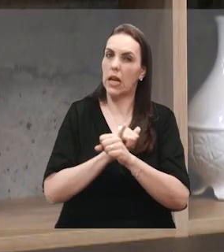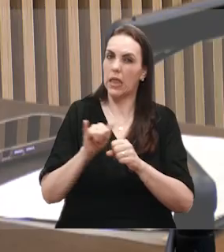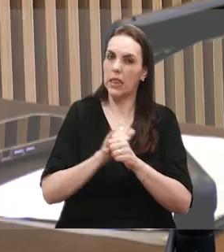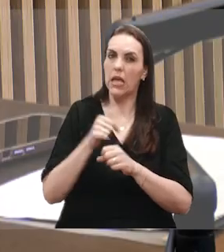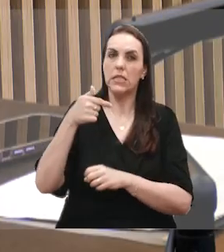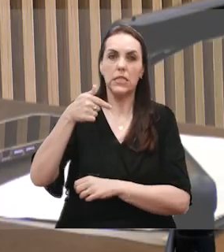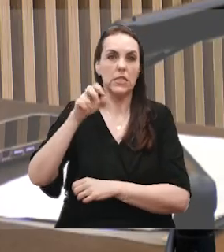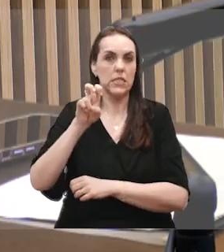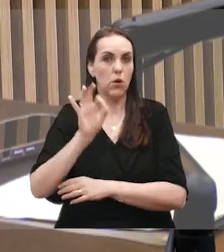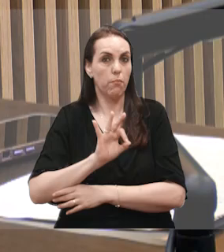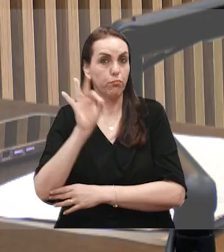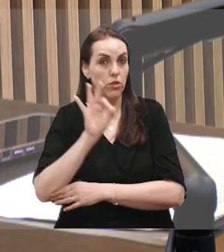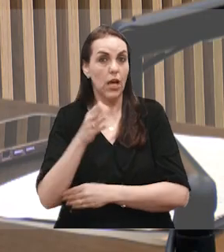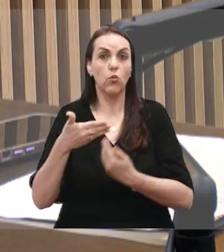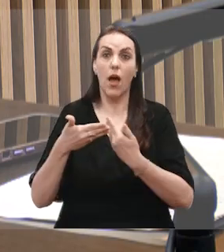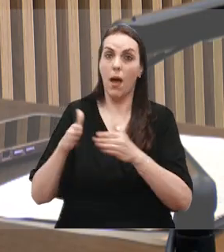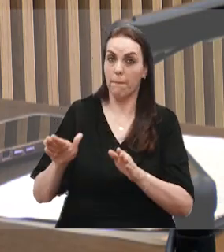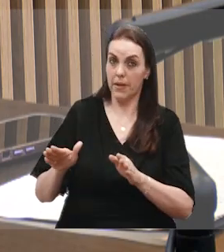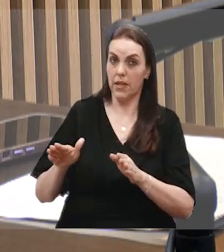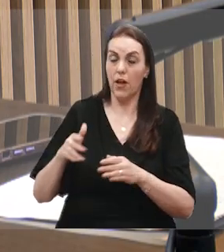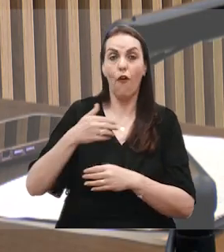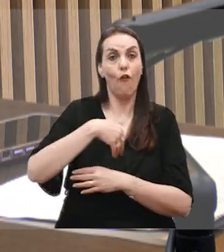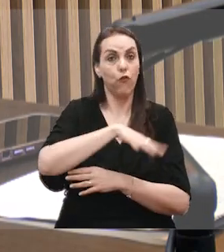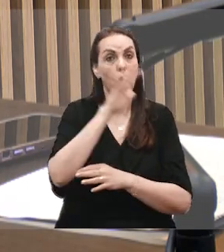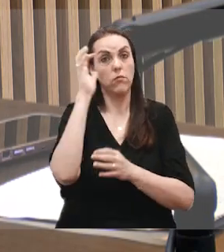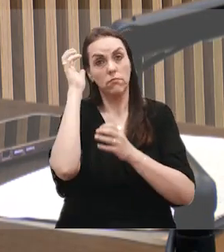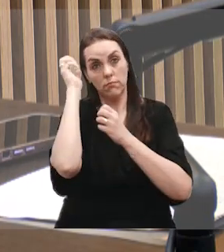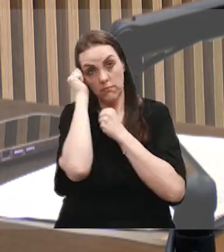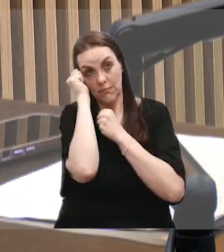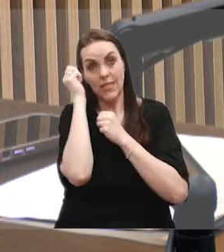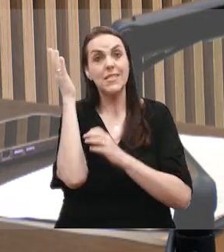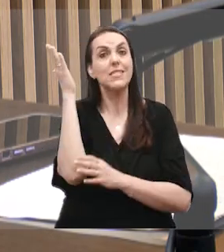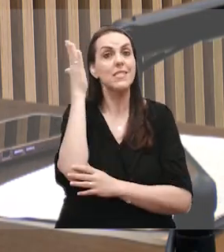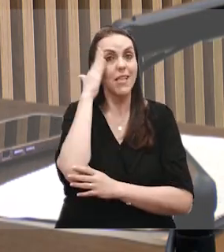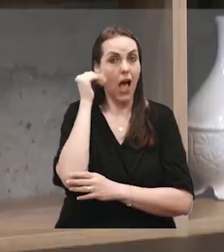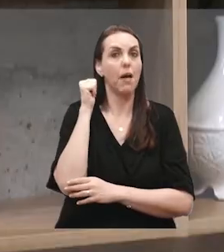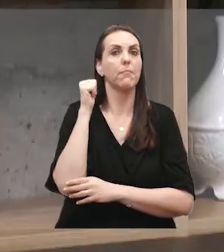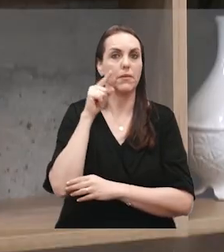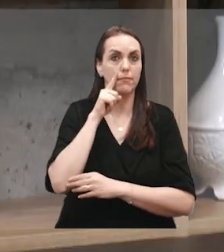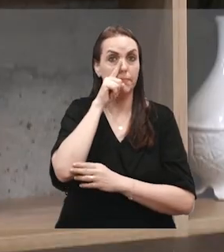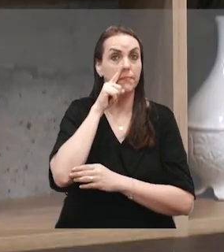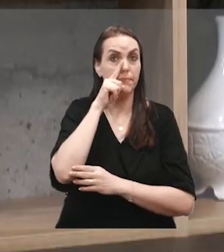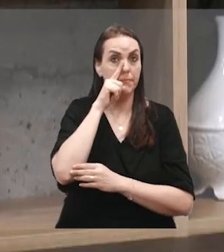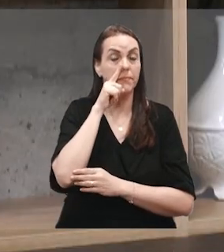75%. Então a gente foi dormir sabendo daquele perigo, né? A gente